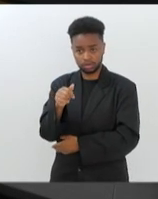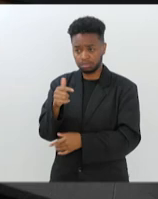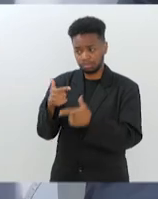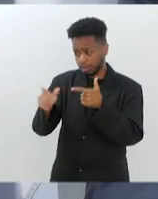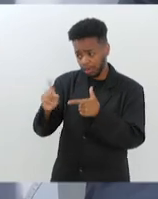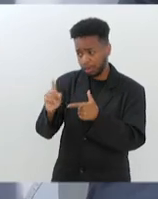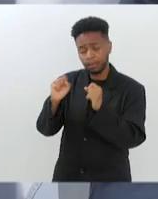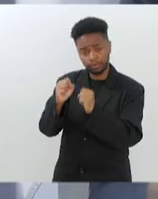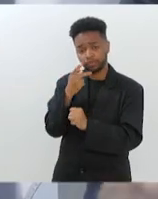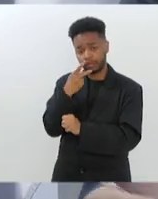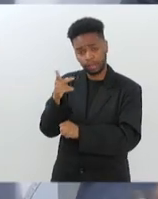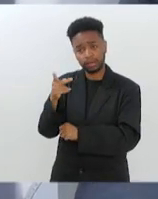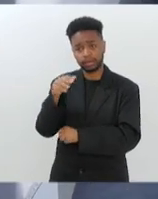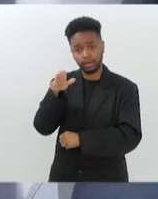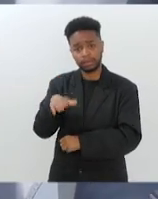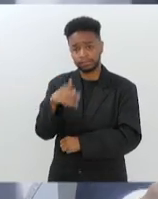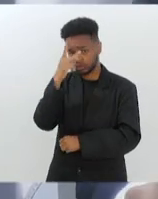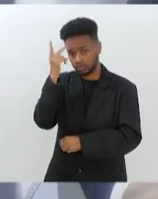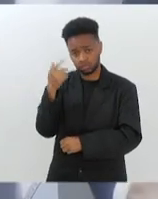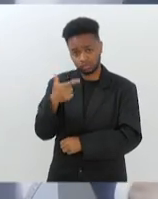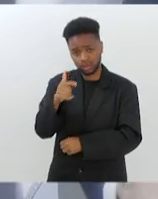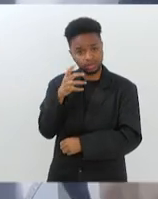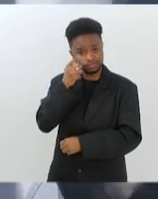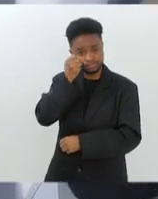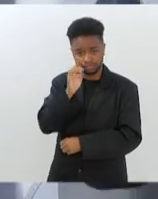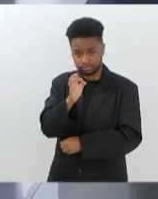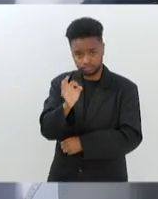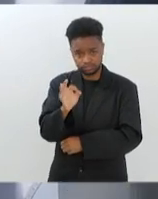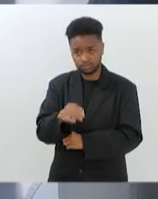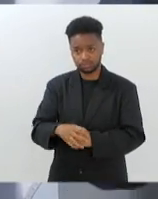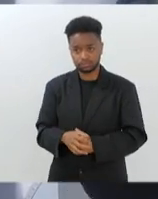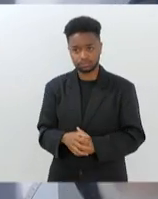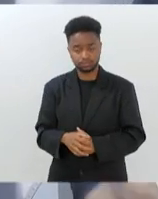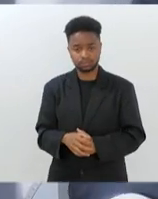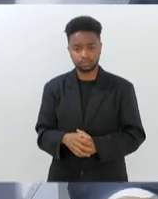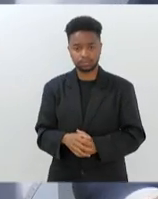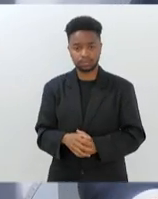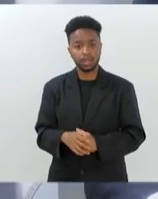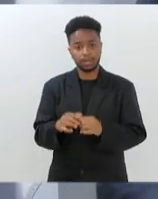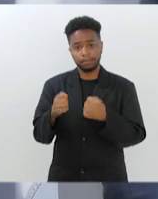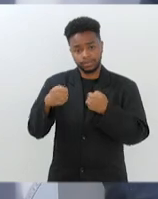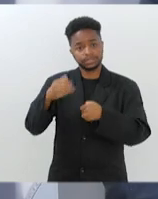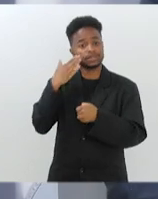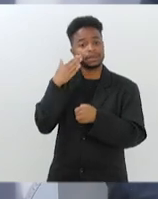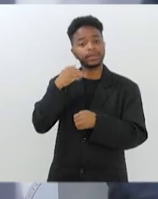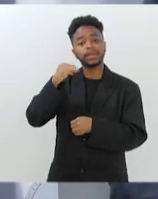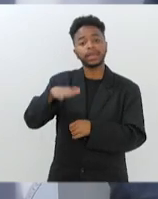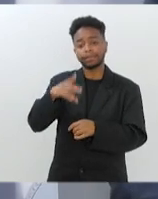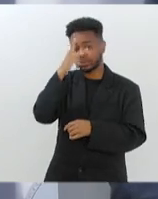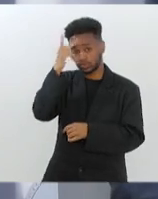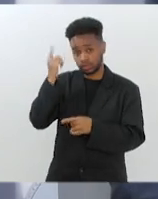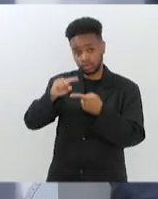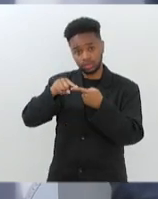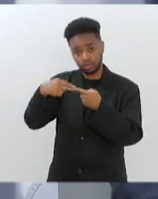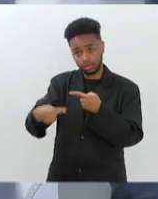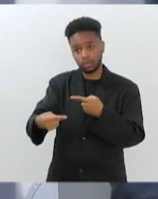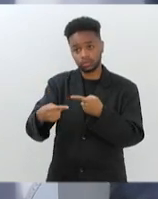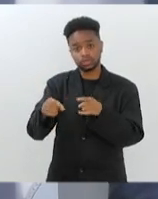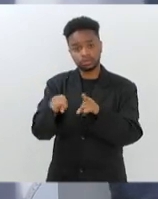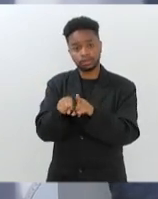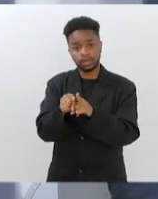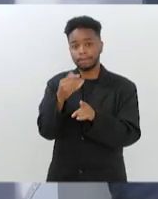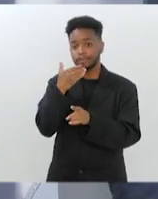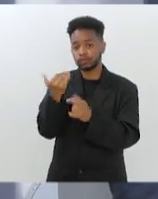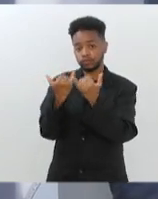pode falar aqui não tem constrangimento nenhum precisa saber quem são as pessoas pra gente depois direcionar inclusive os requerimentos de